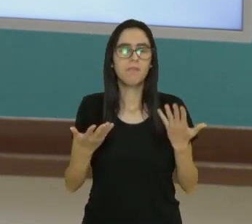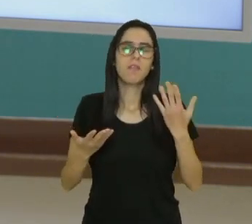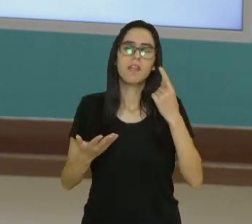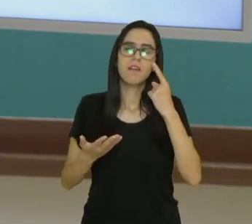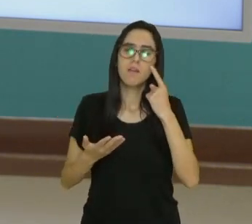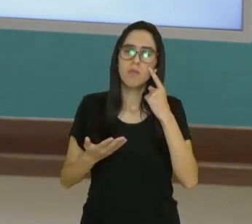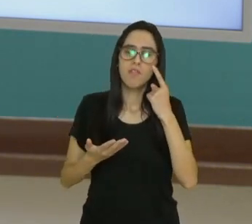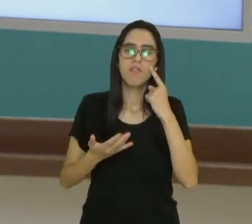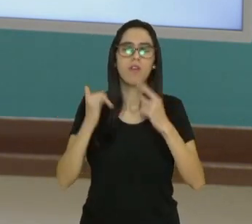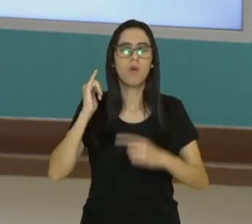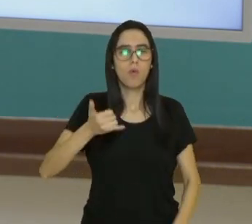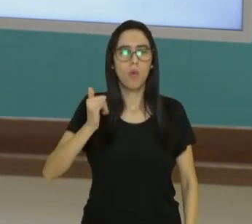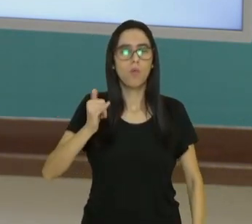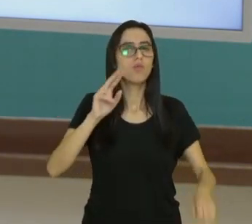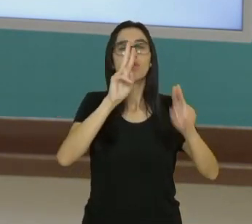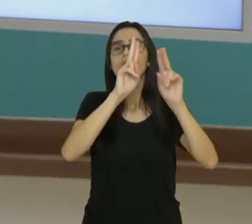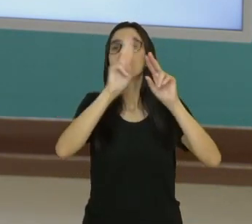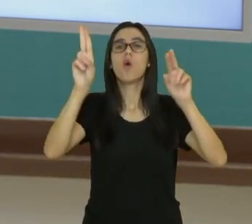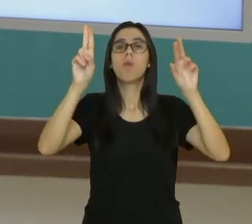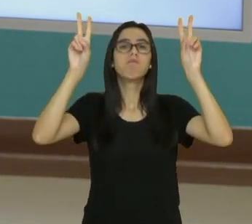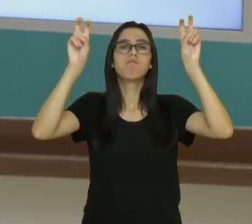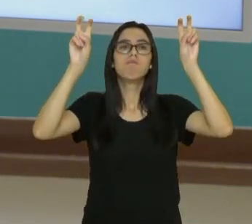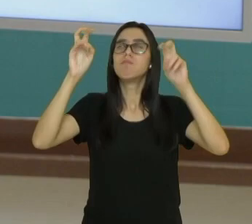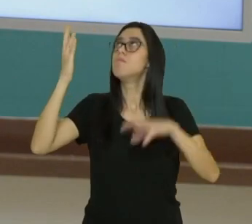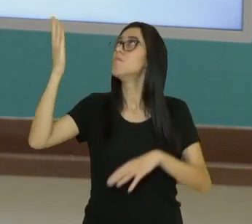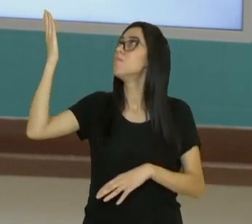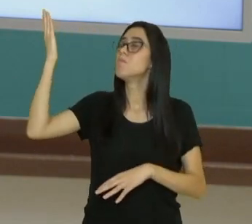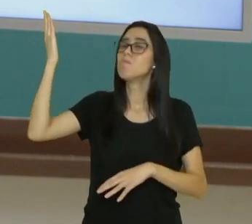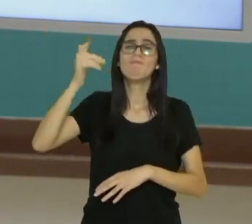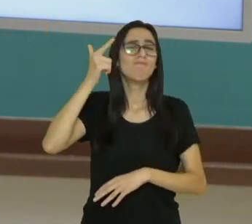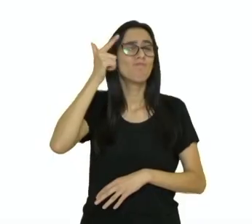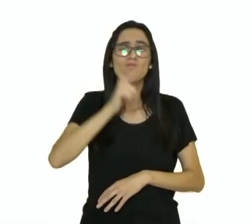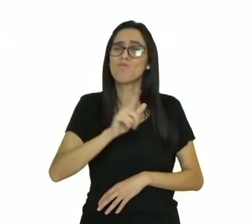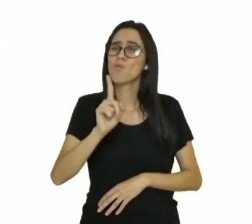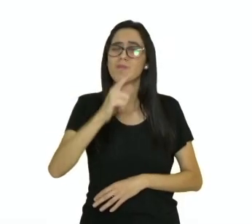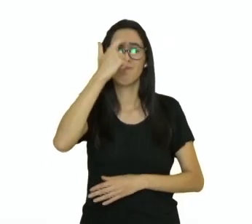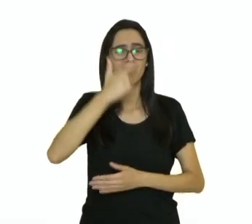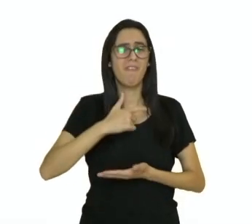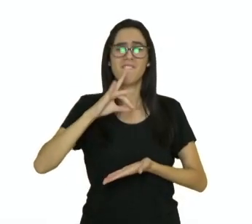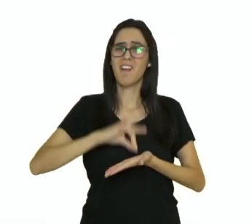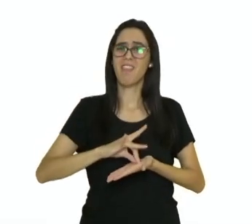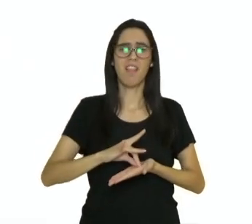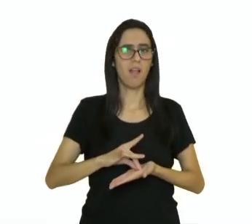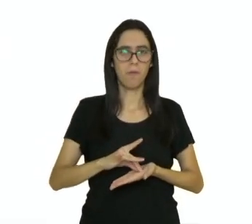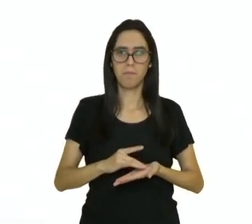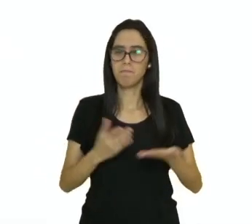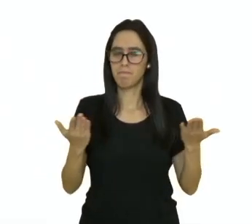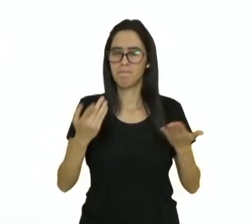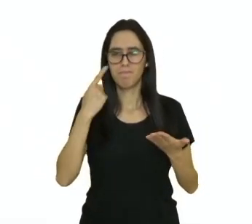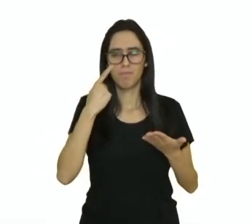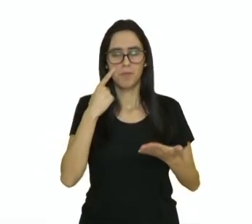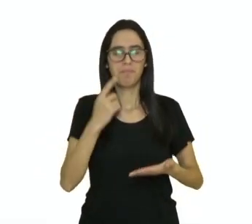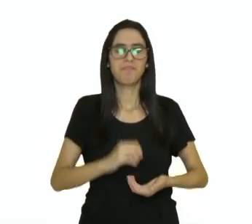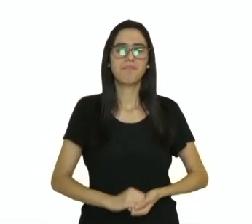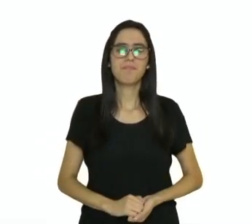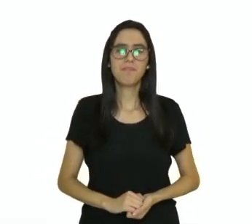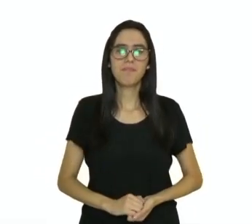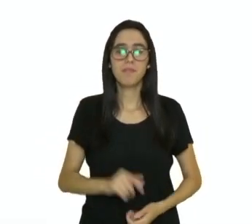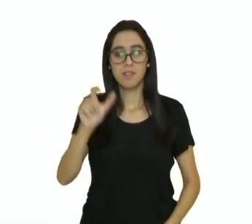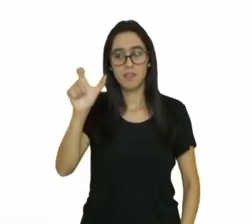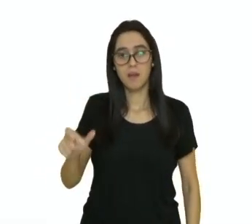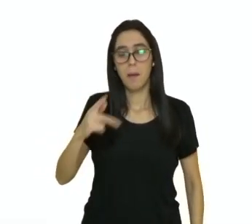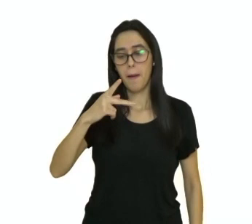conto com o título A Incapacidade de Ser Verdadeiro. Ouça lá a leitura. Paulo tinha fama